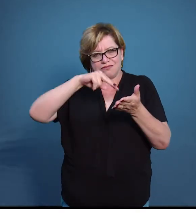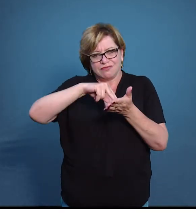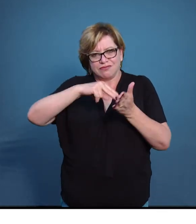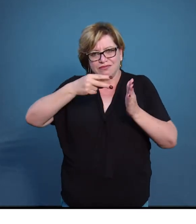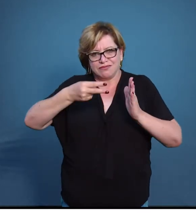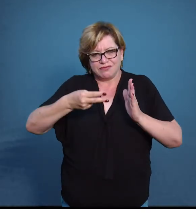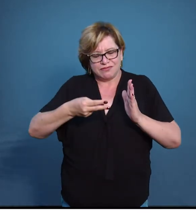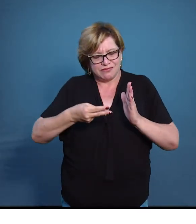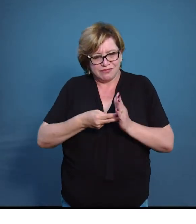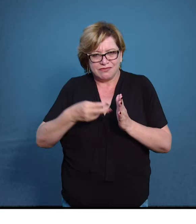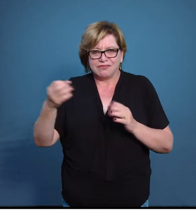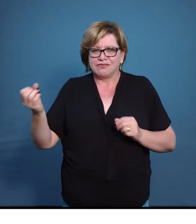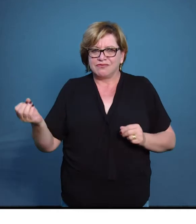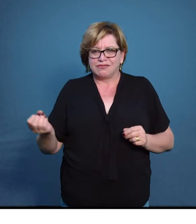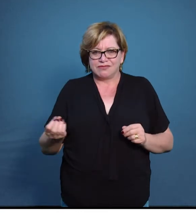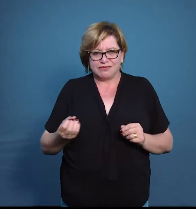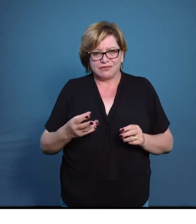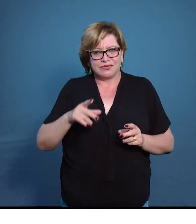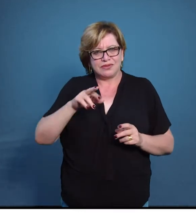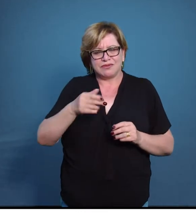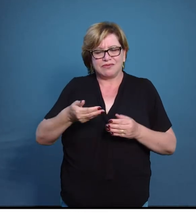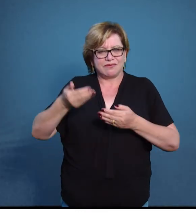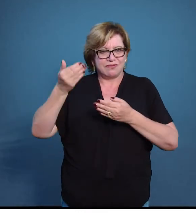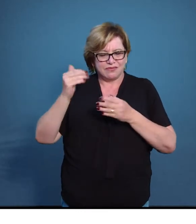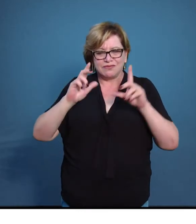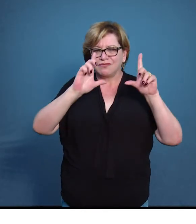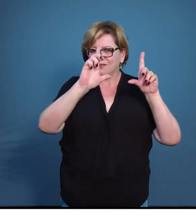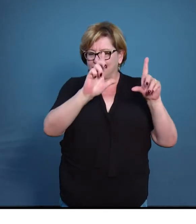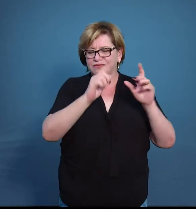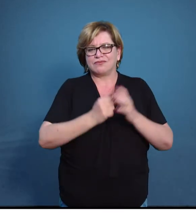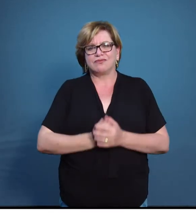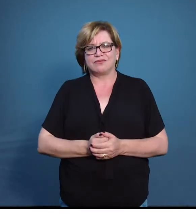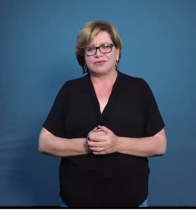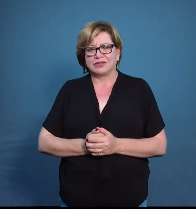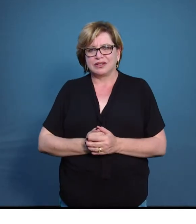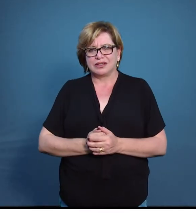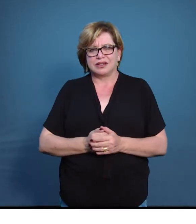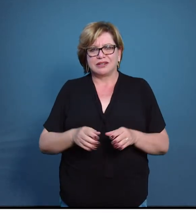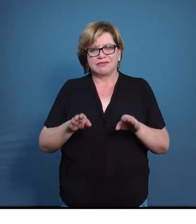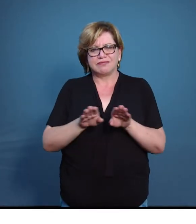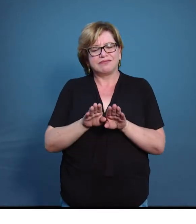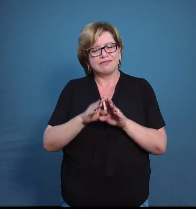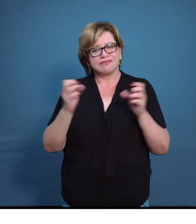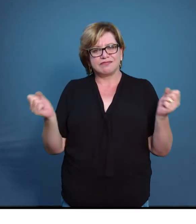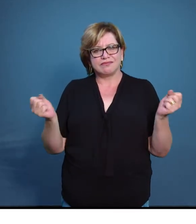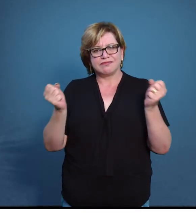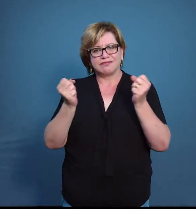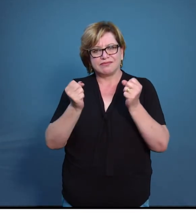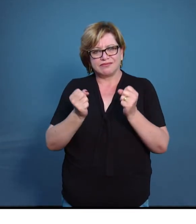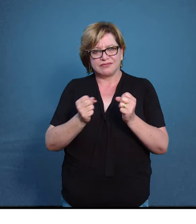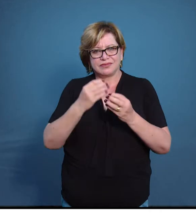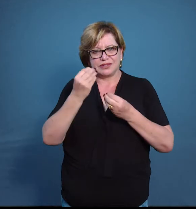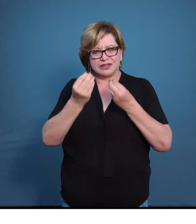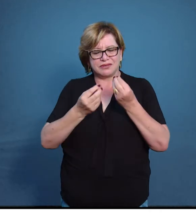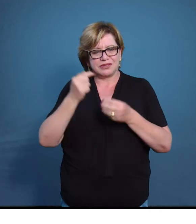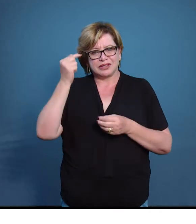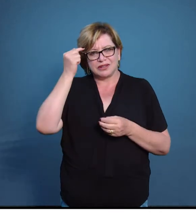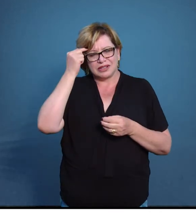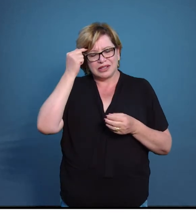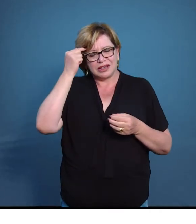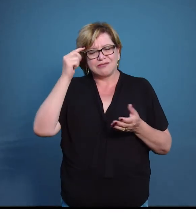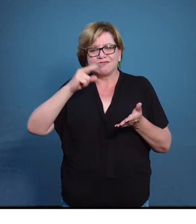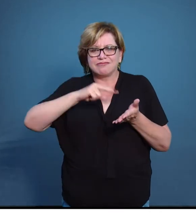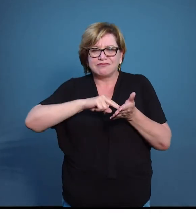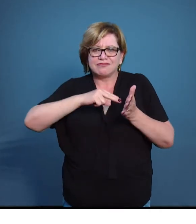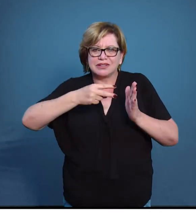e ressignificações, como a gente fez na obra anterior. Nós podemos ainda partir para as